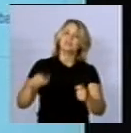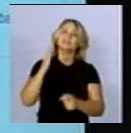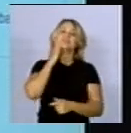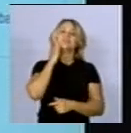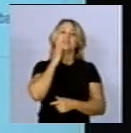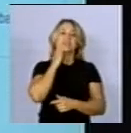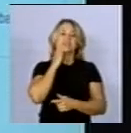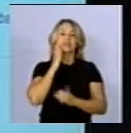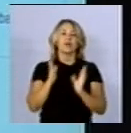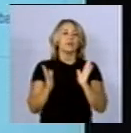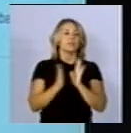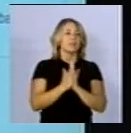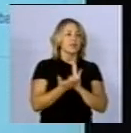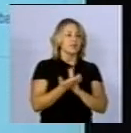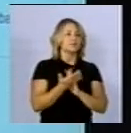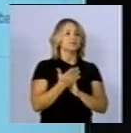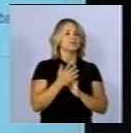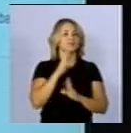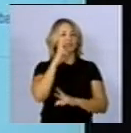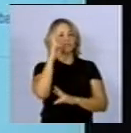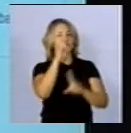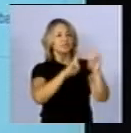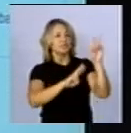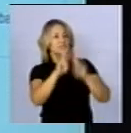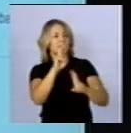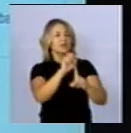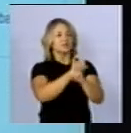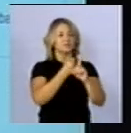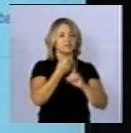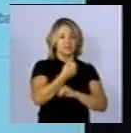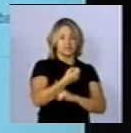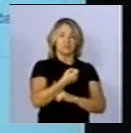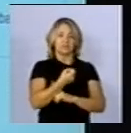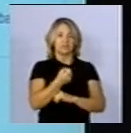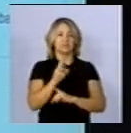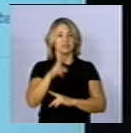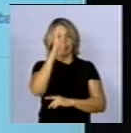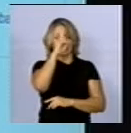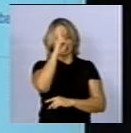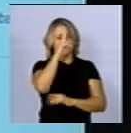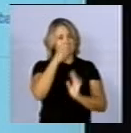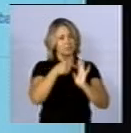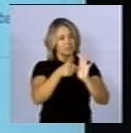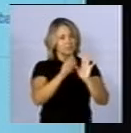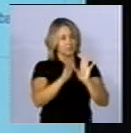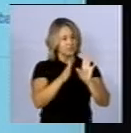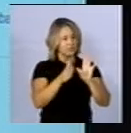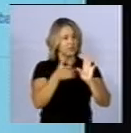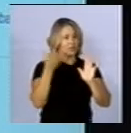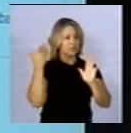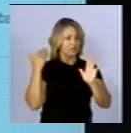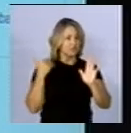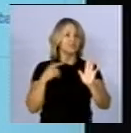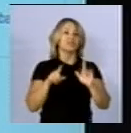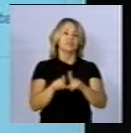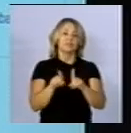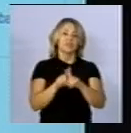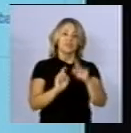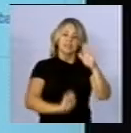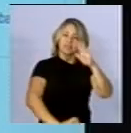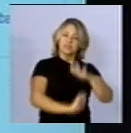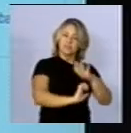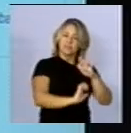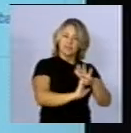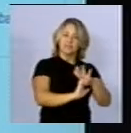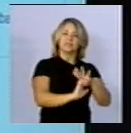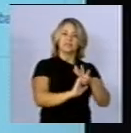visual social ou tarifário lembrando isso aí já foi exaustivamente colocado também que as empresas transmissor operam sobre o